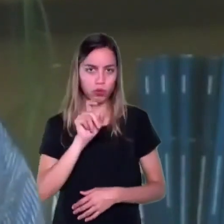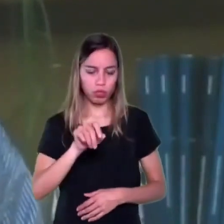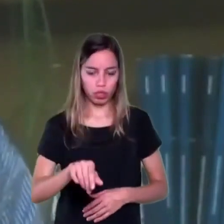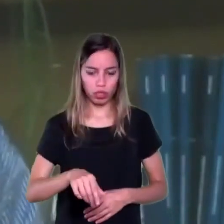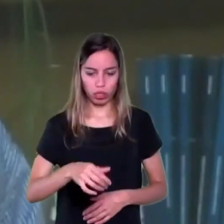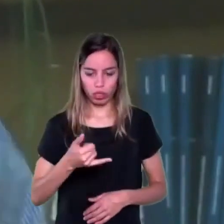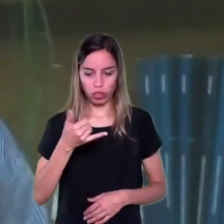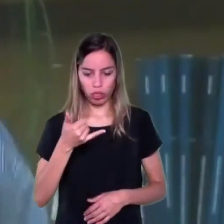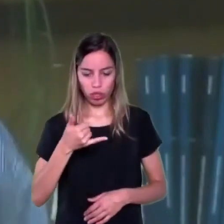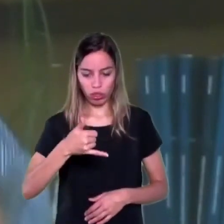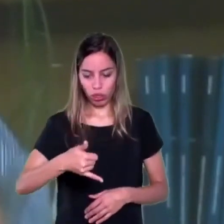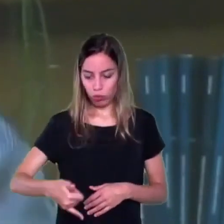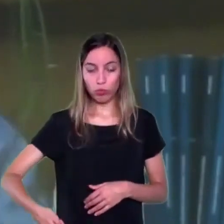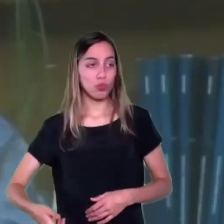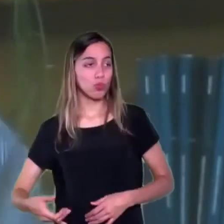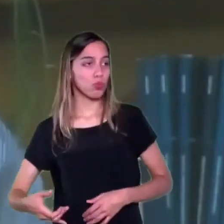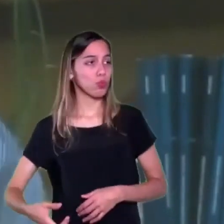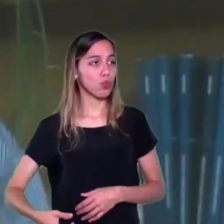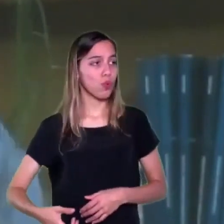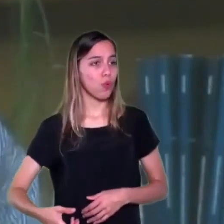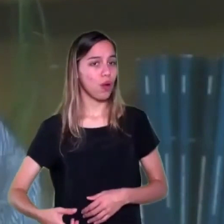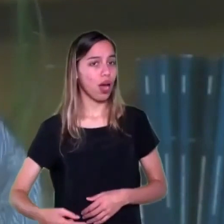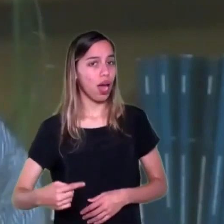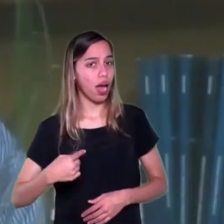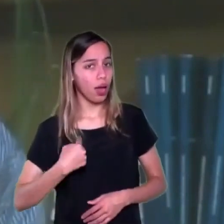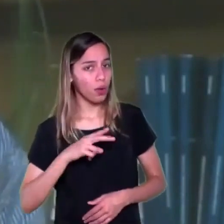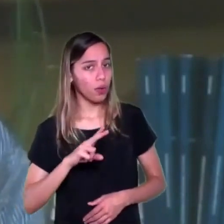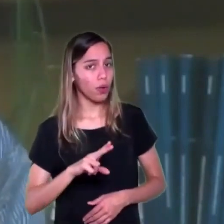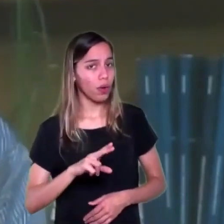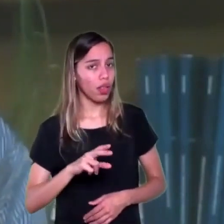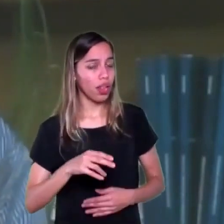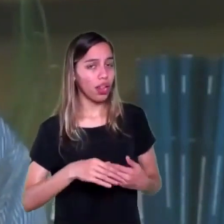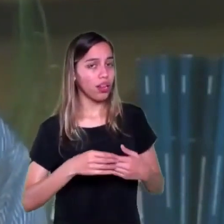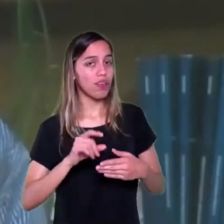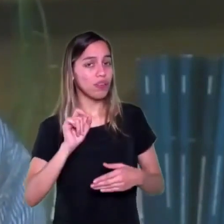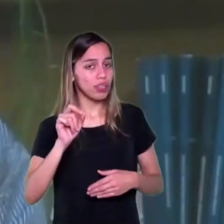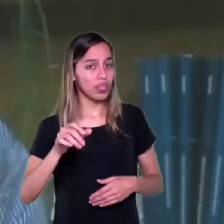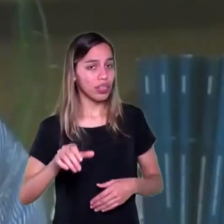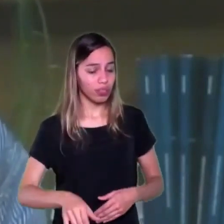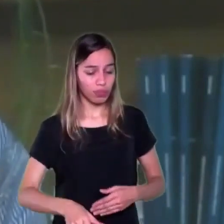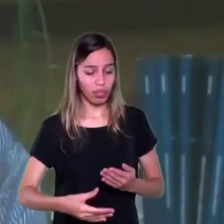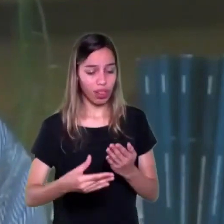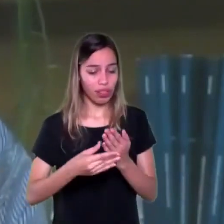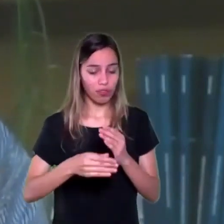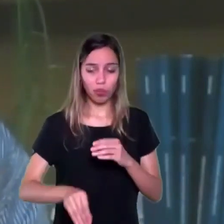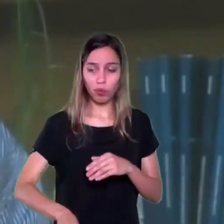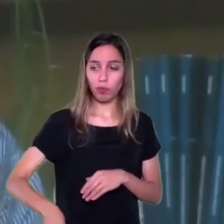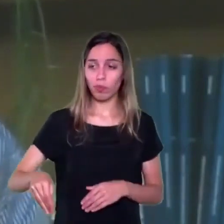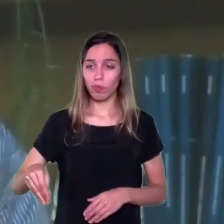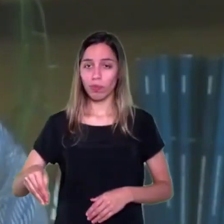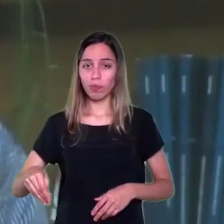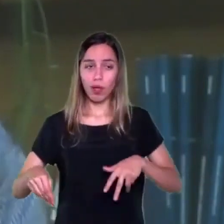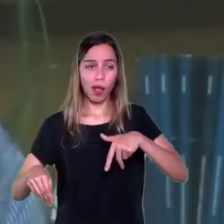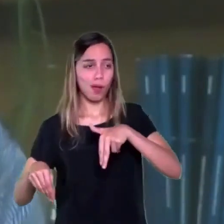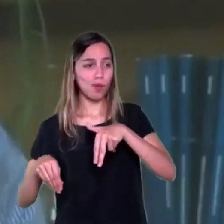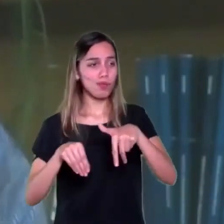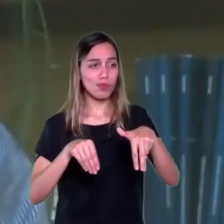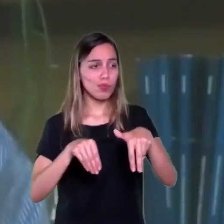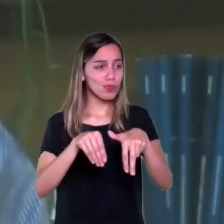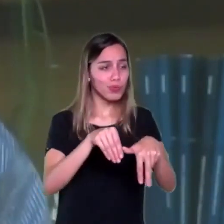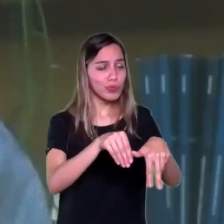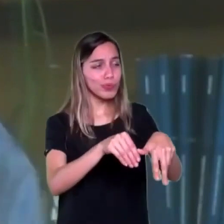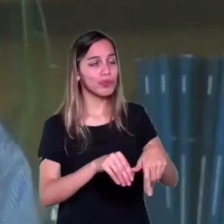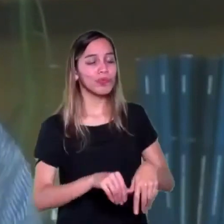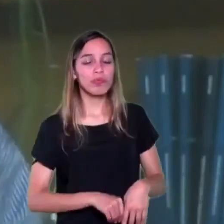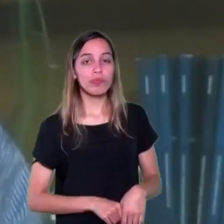o livro, porque nós não tínhamos celular, não existia celular. E foi uma juventude muito rica,